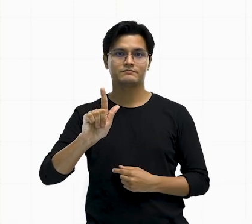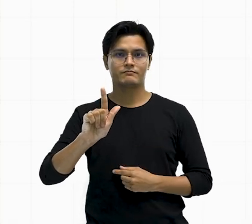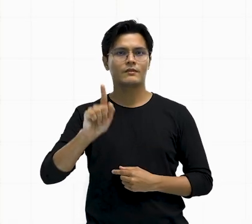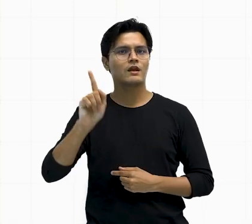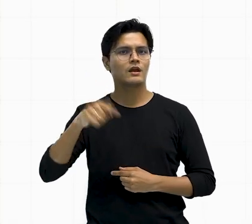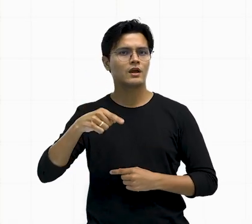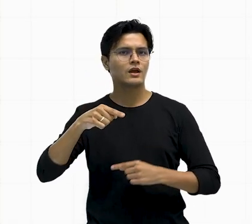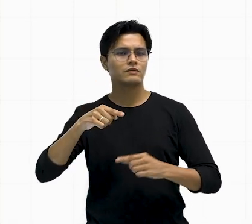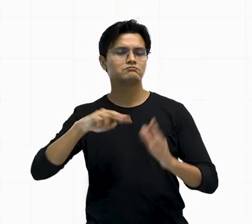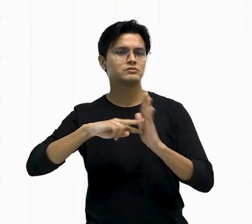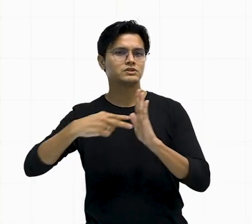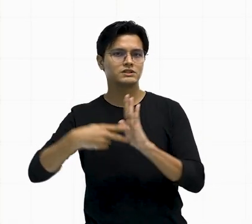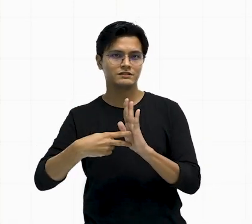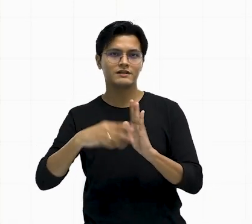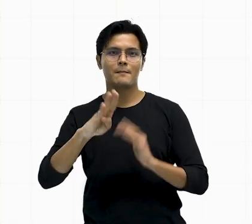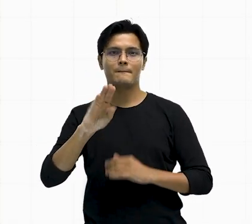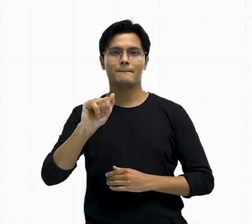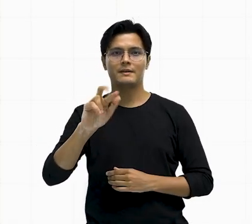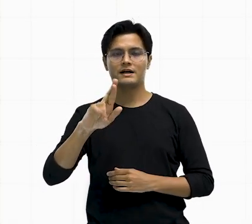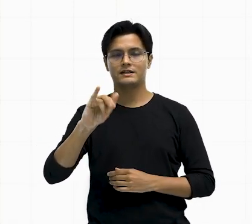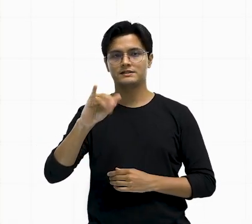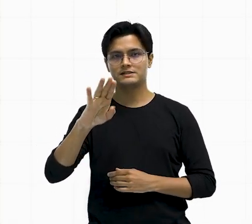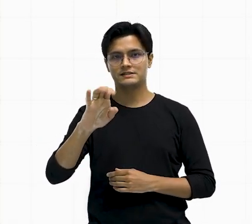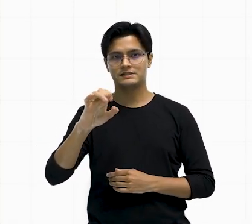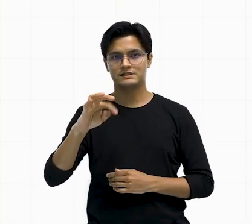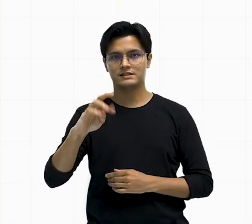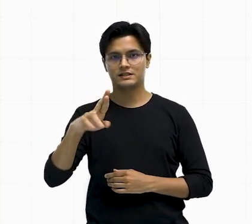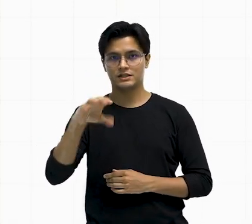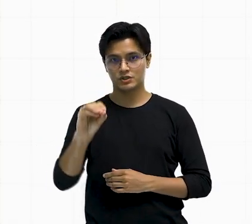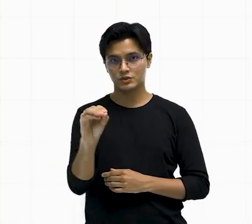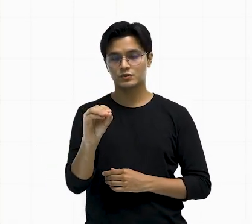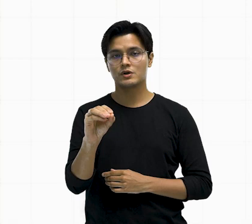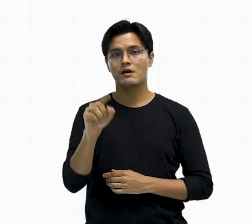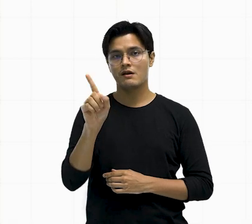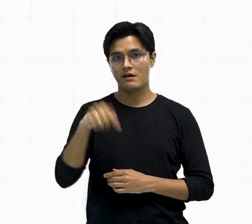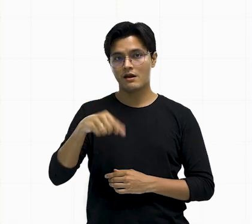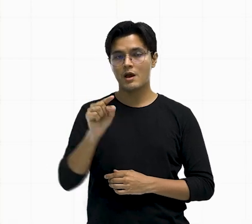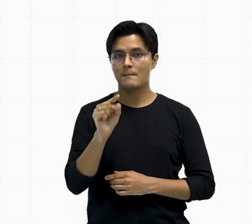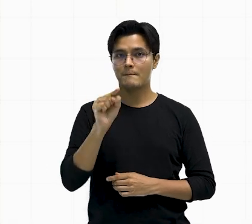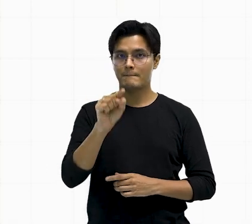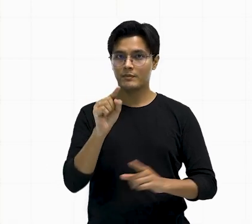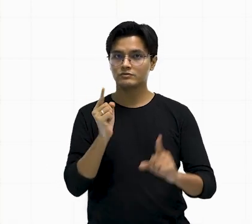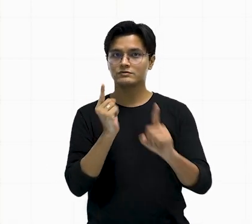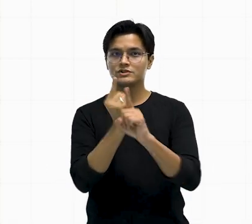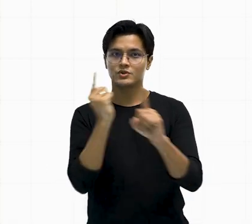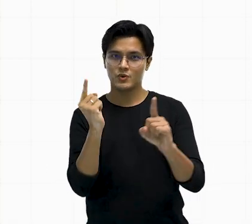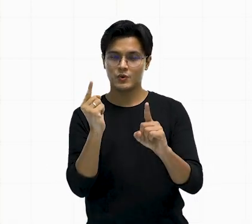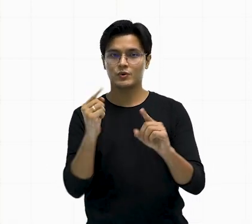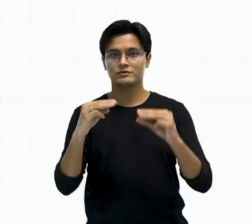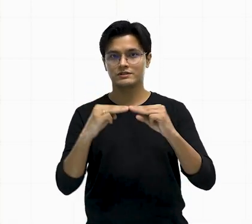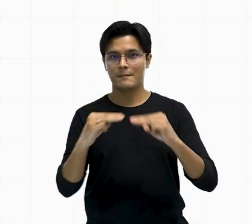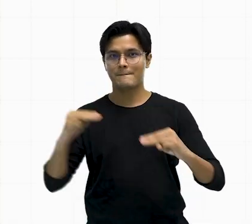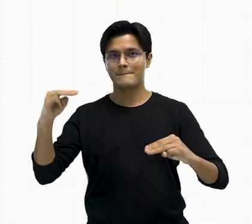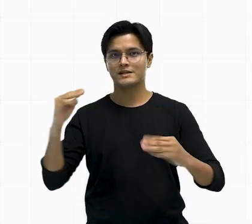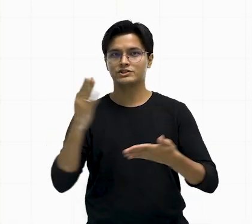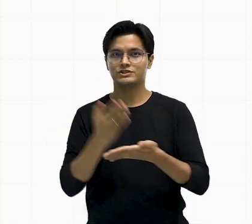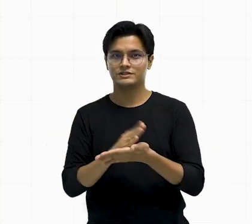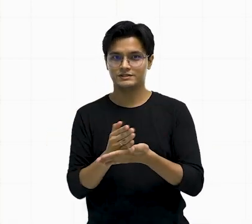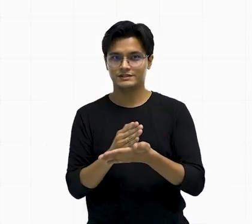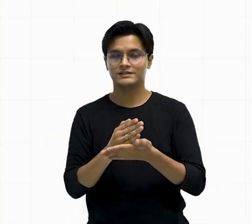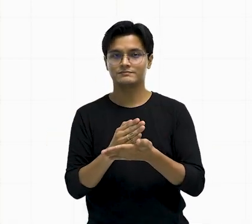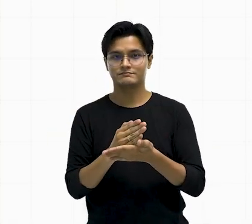é justamente o nosso baricentro, que é o encontro das 3 medianas. Só voltar aqui